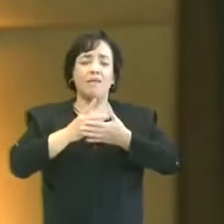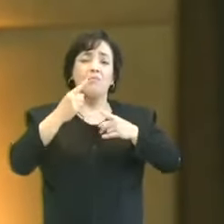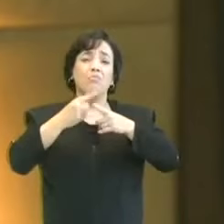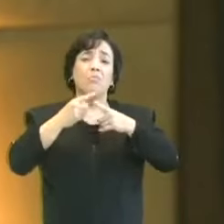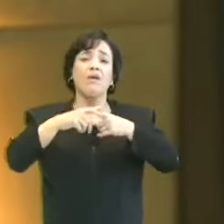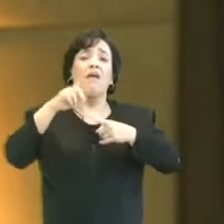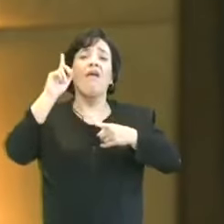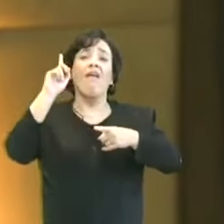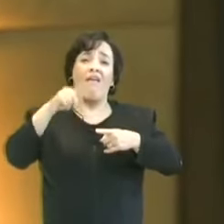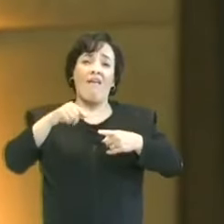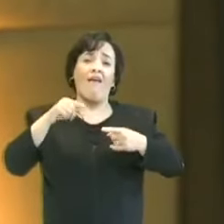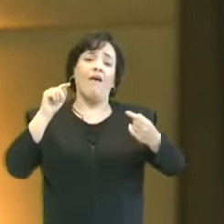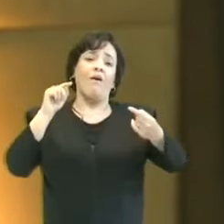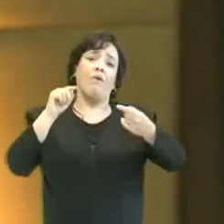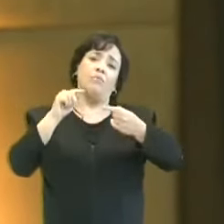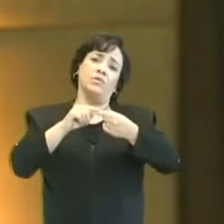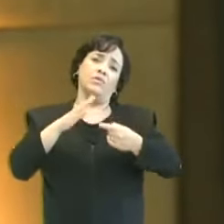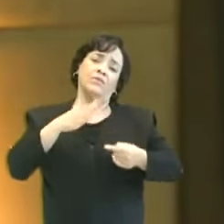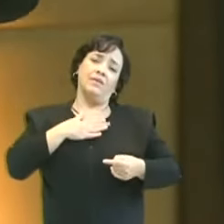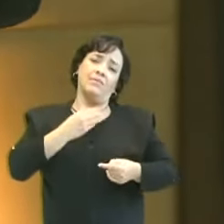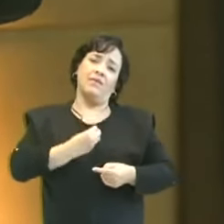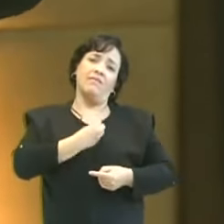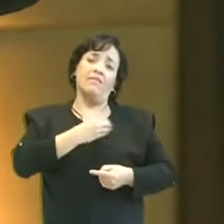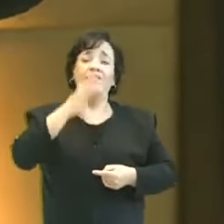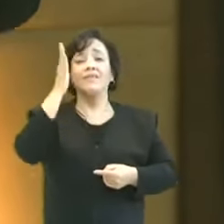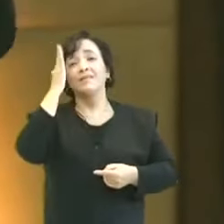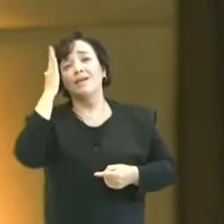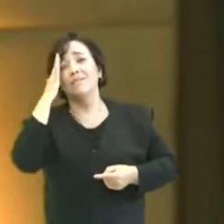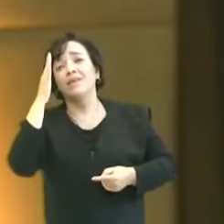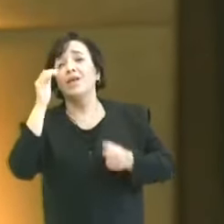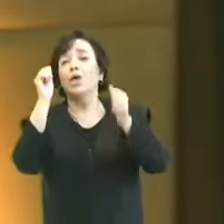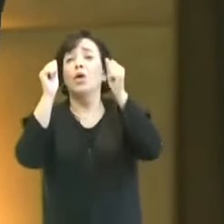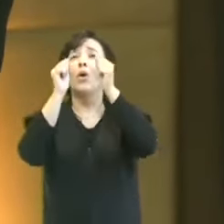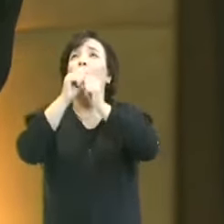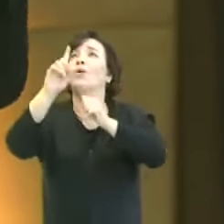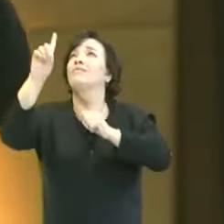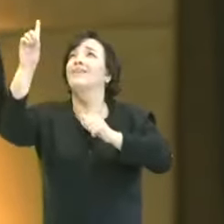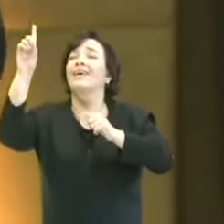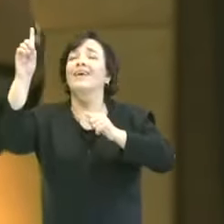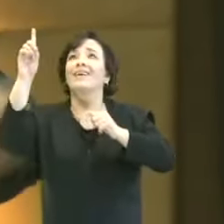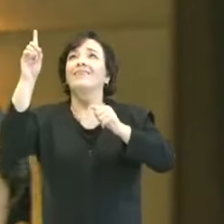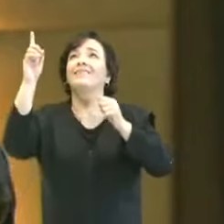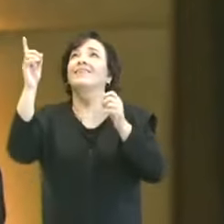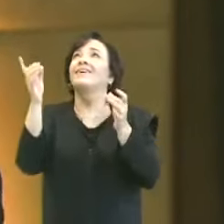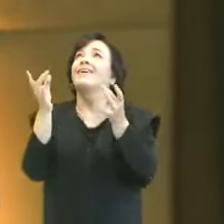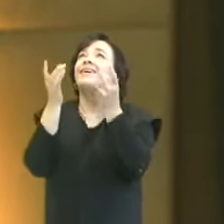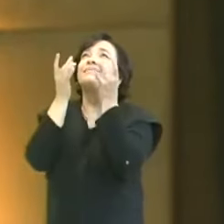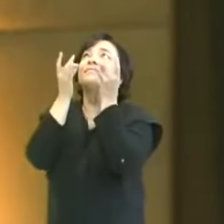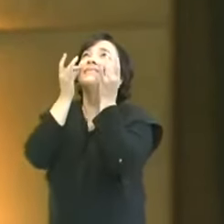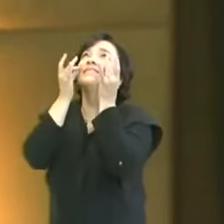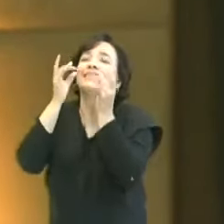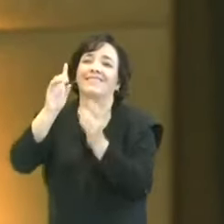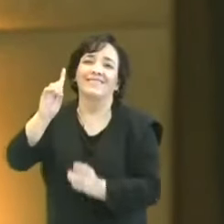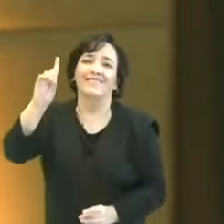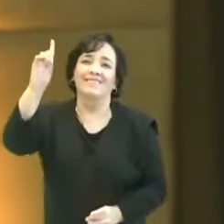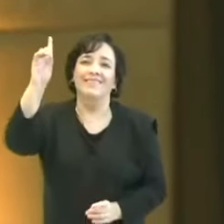sabemos que nele e com Ele, na tenda dele é que as coisas